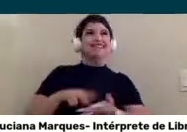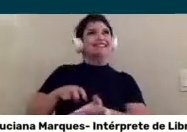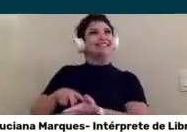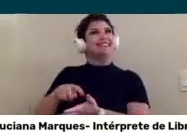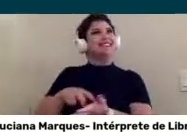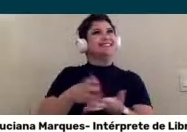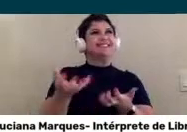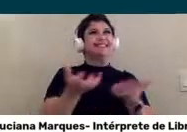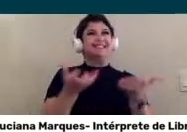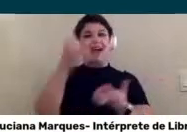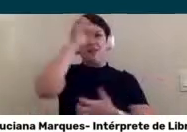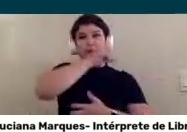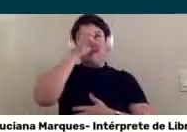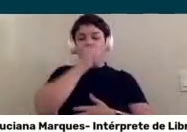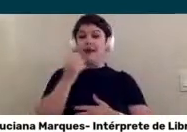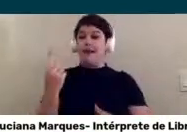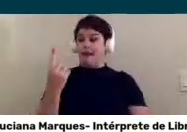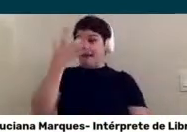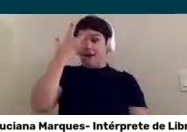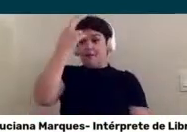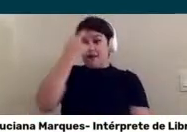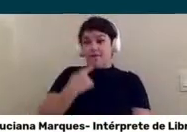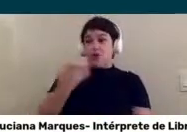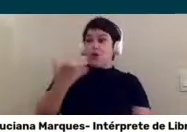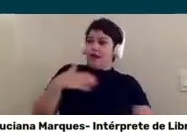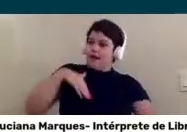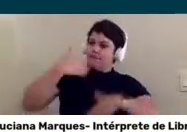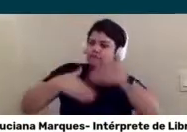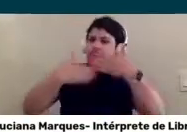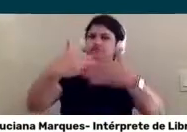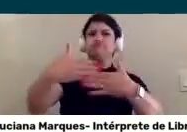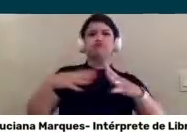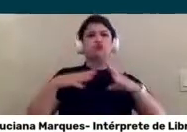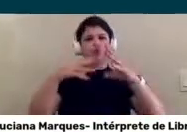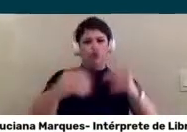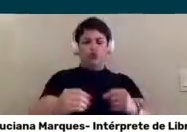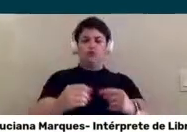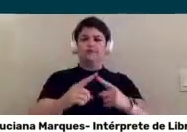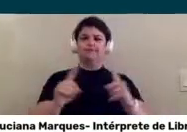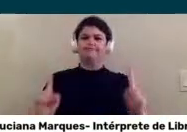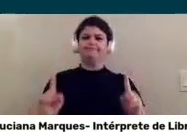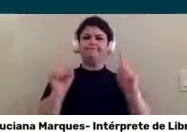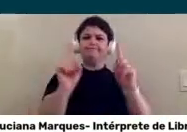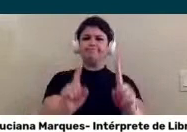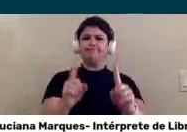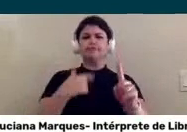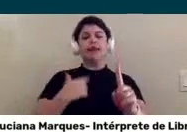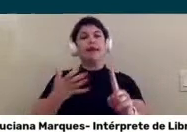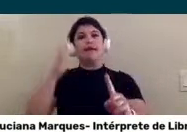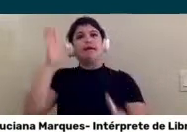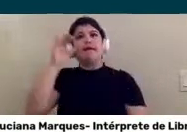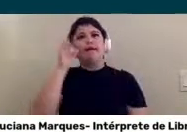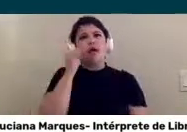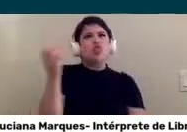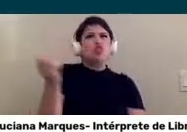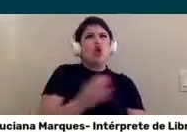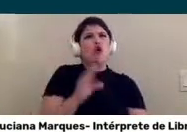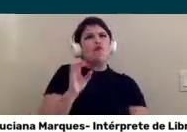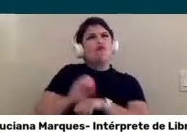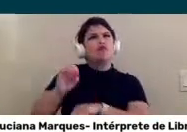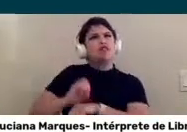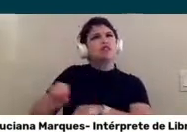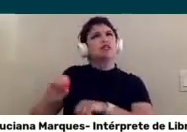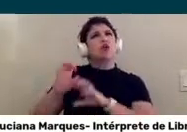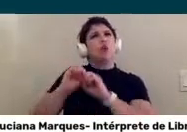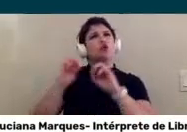pessoa gostaria muito de se desenvolver. Então poderia estar interessado em workshops, em testar novas tecnologias. Então